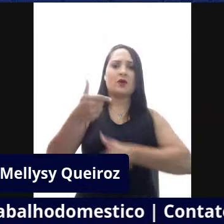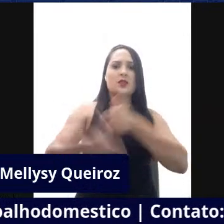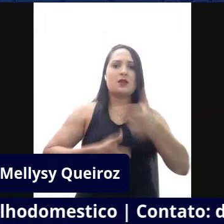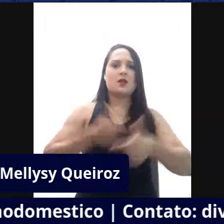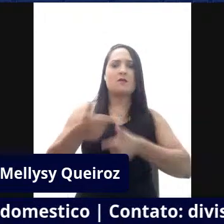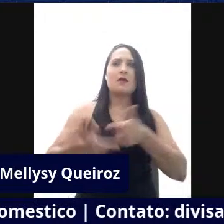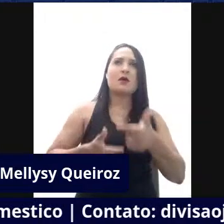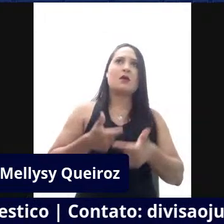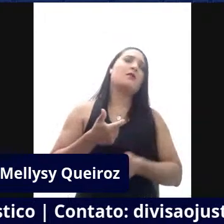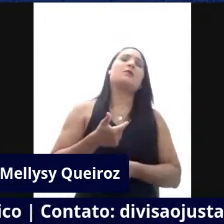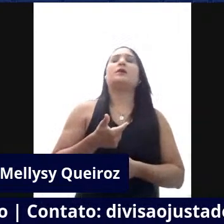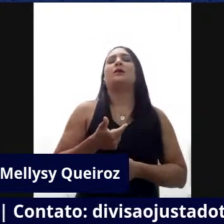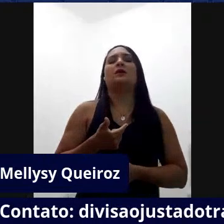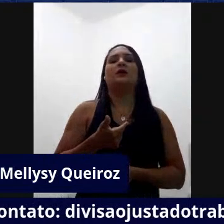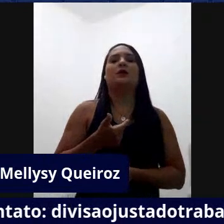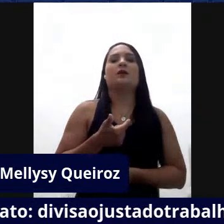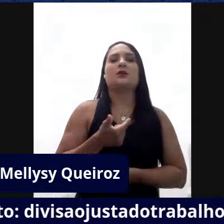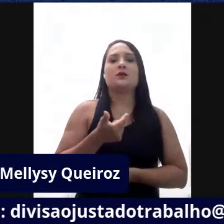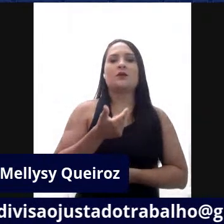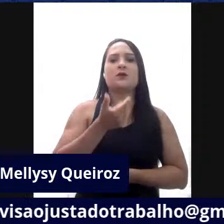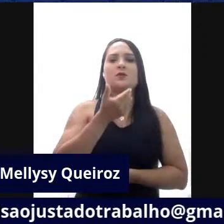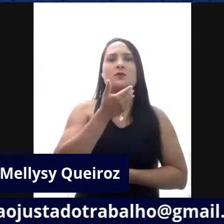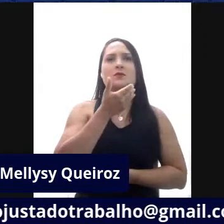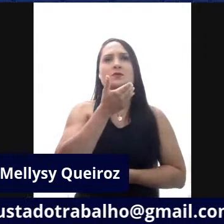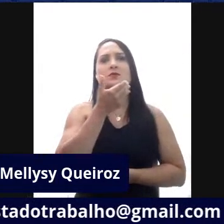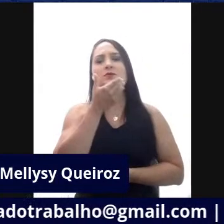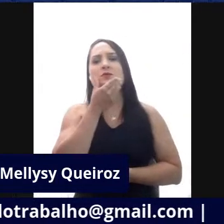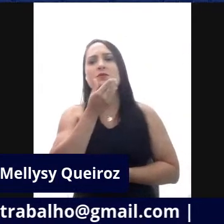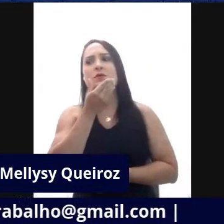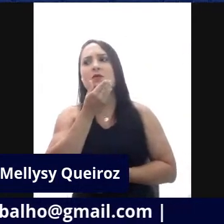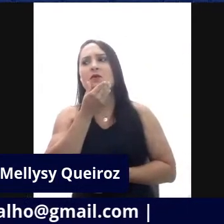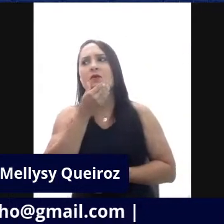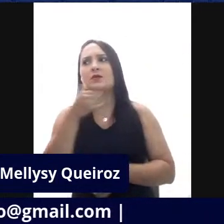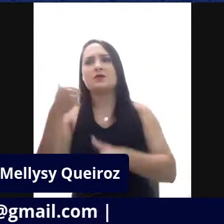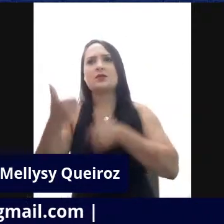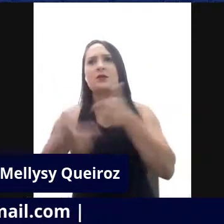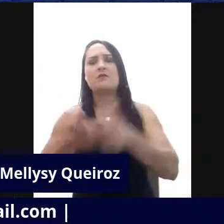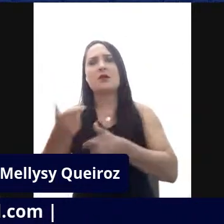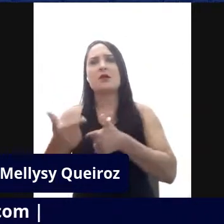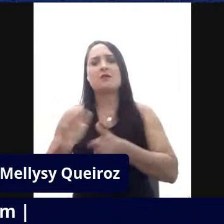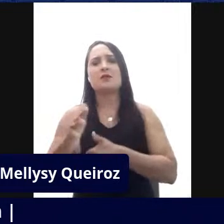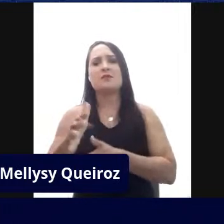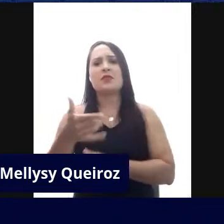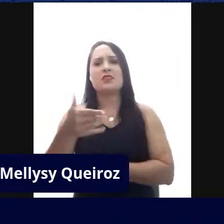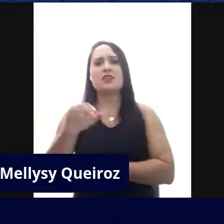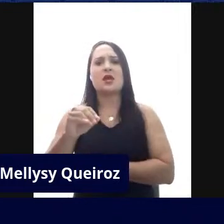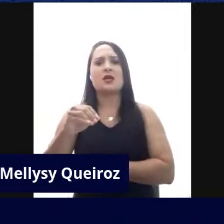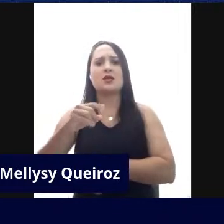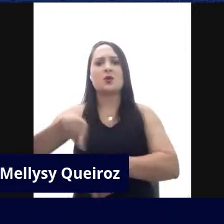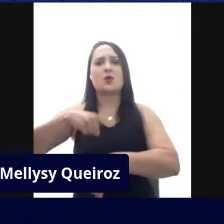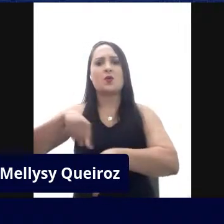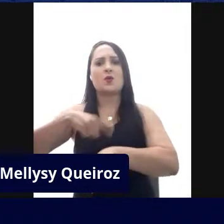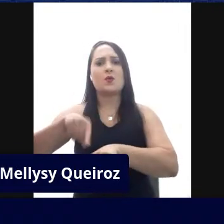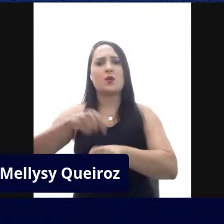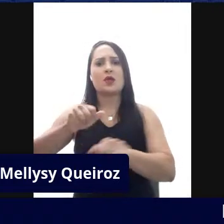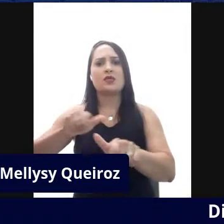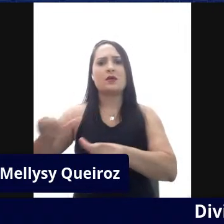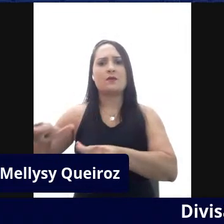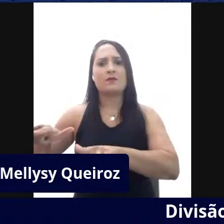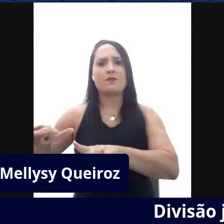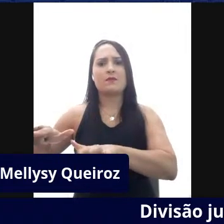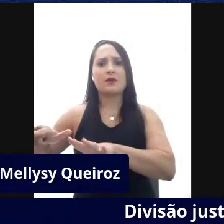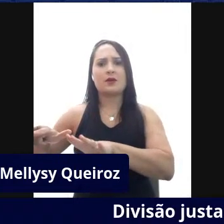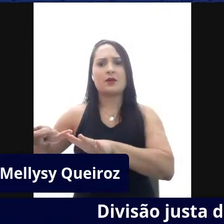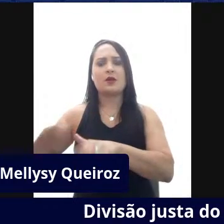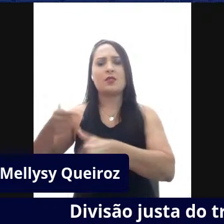os homens, eles tinham 10 horas, desenvolviam 10 horas e aí semanal, né, de trabalho doméstico, enquanto